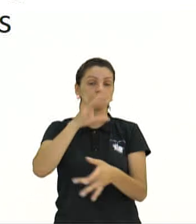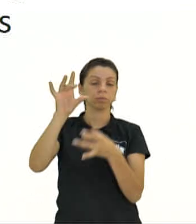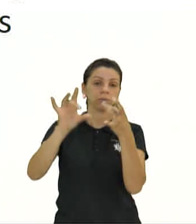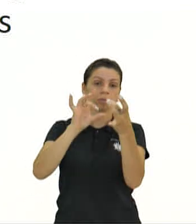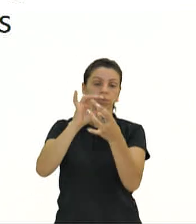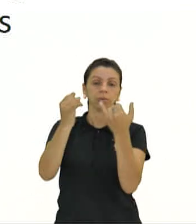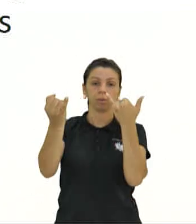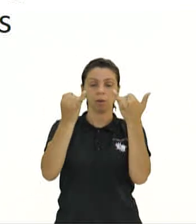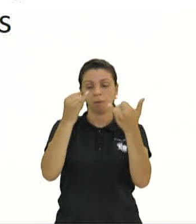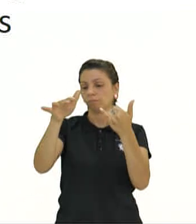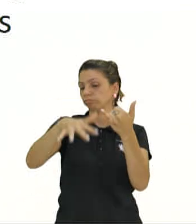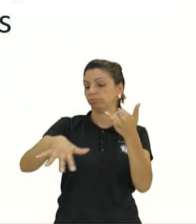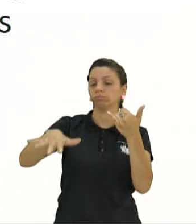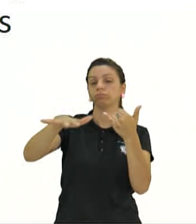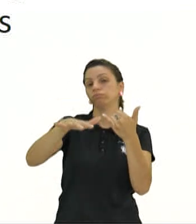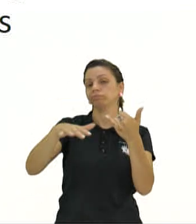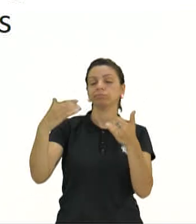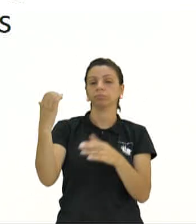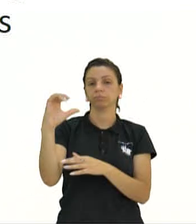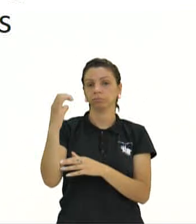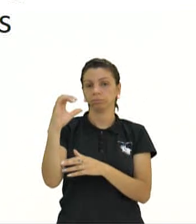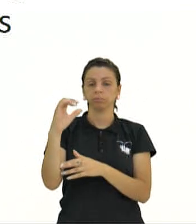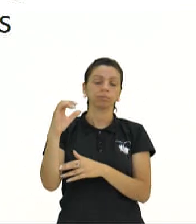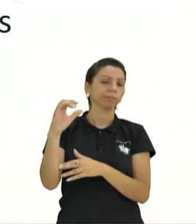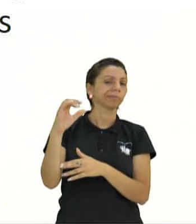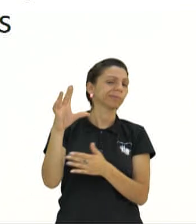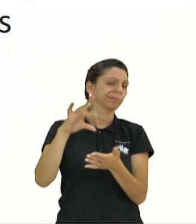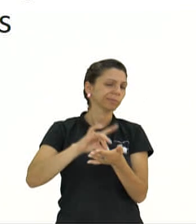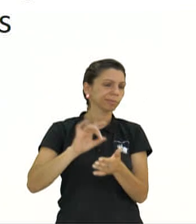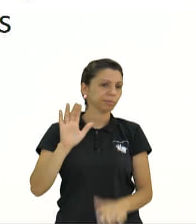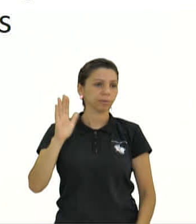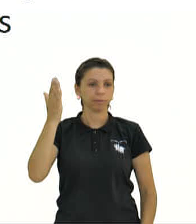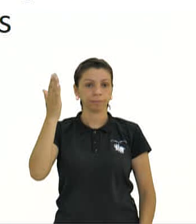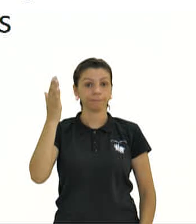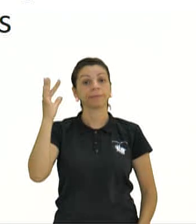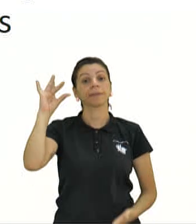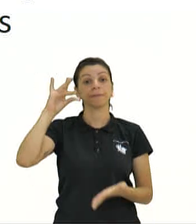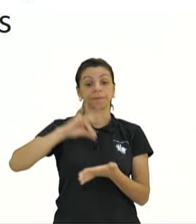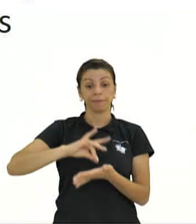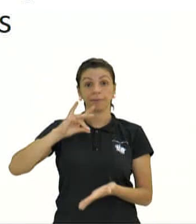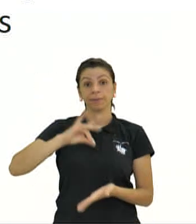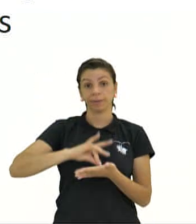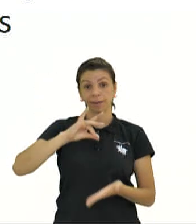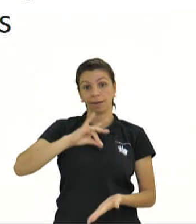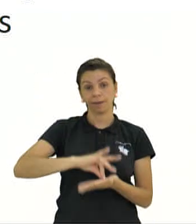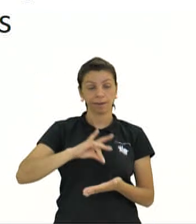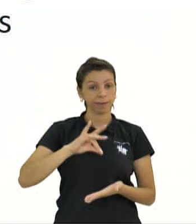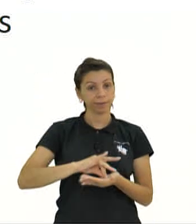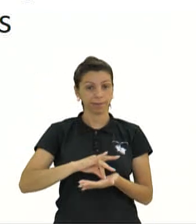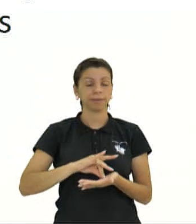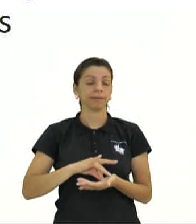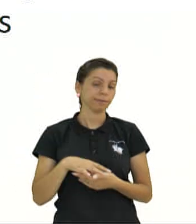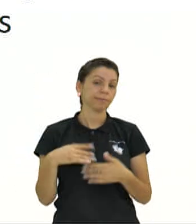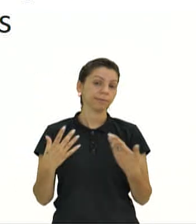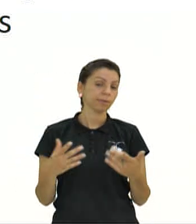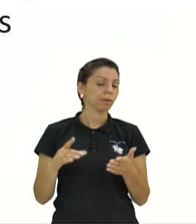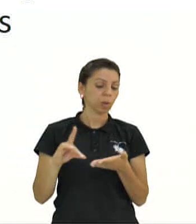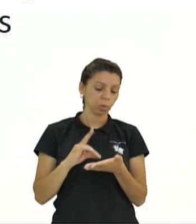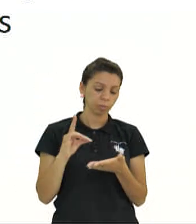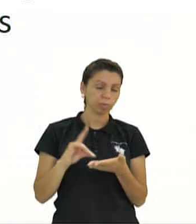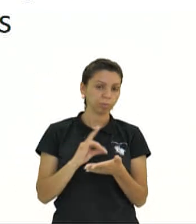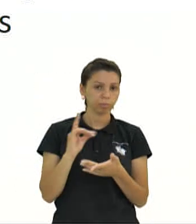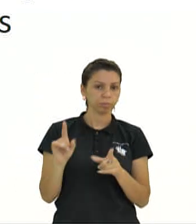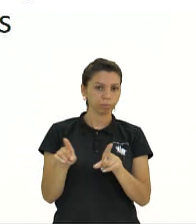de uma determinada área da ciência. Verdadeiro ou falso? Verdadeiro, professora. Nos dicionários,